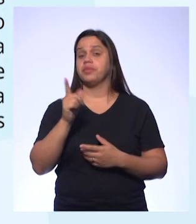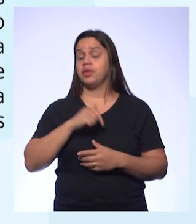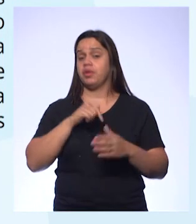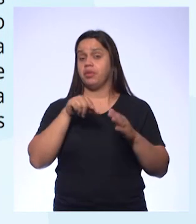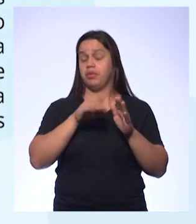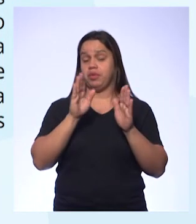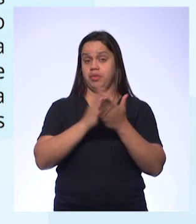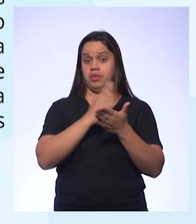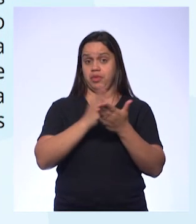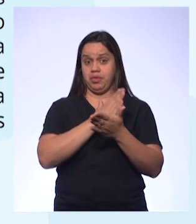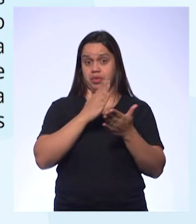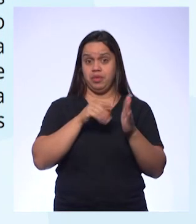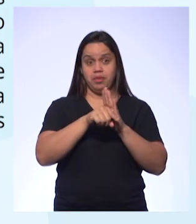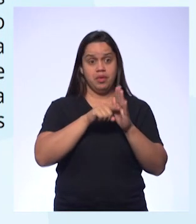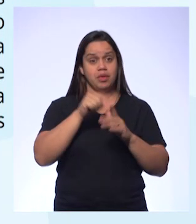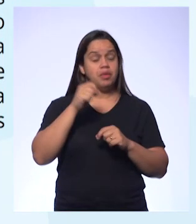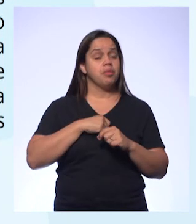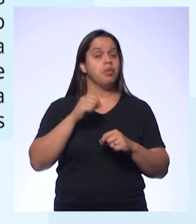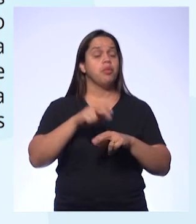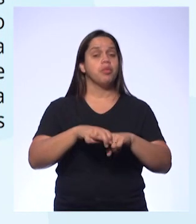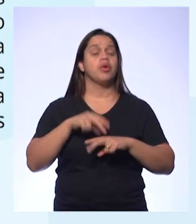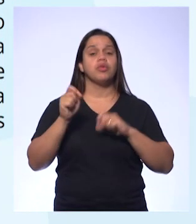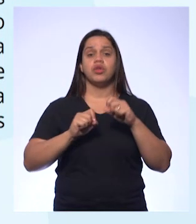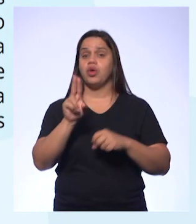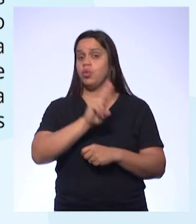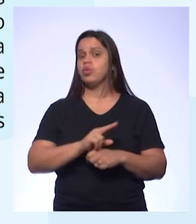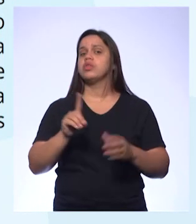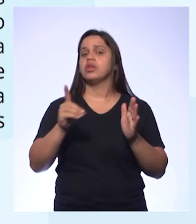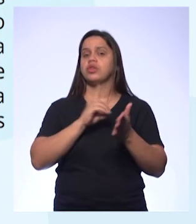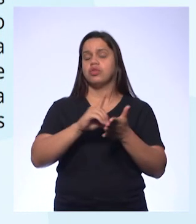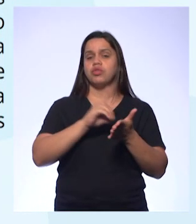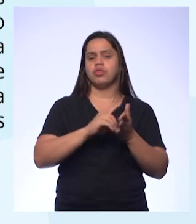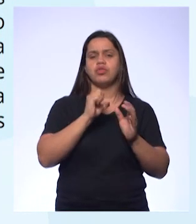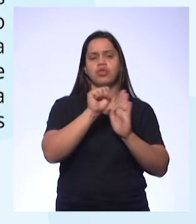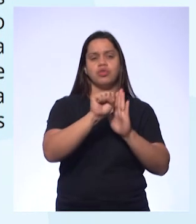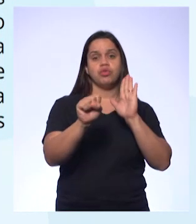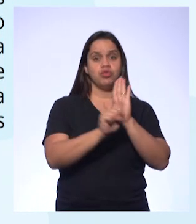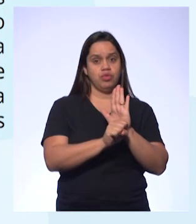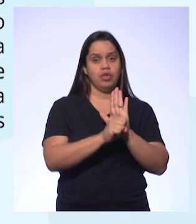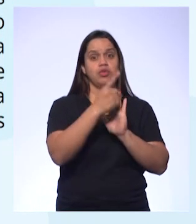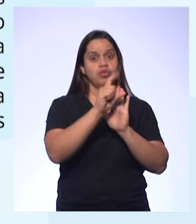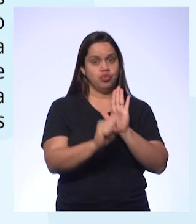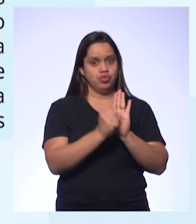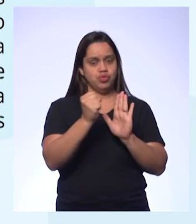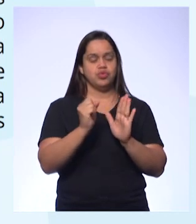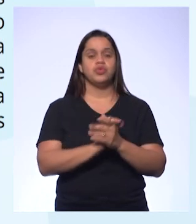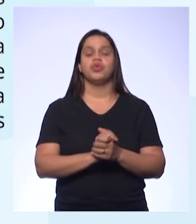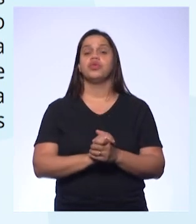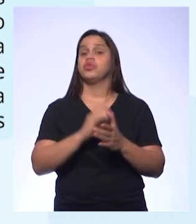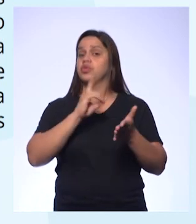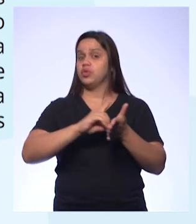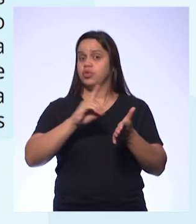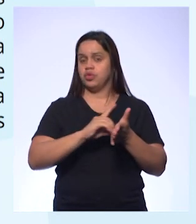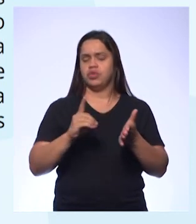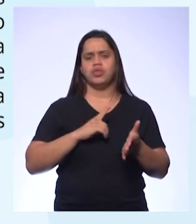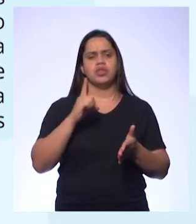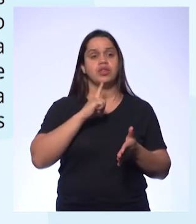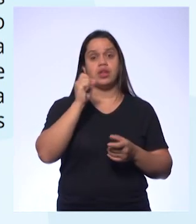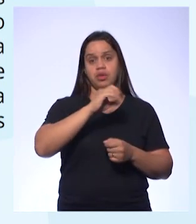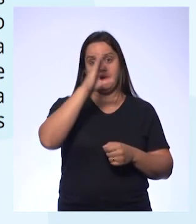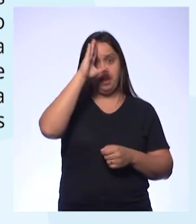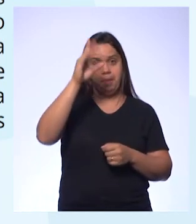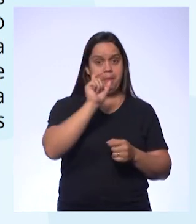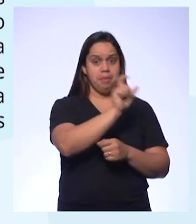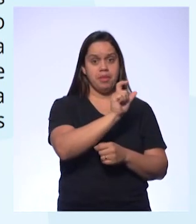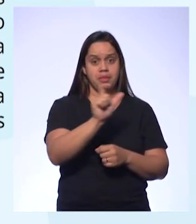enciclopédia, como se conhece hoje, foi desenvolvida a partir do dicionário no século XVIII. Um dicionário concentra-se principalmente em